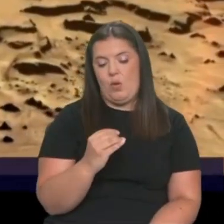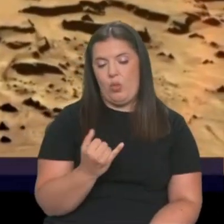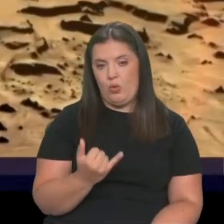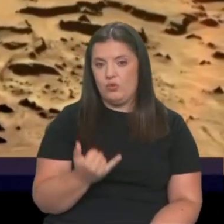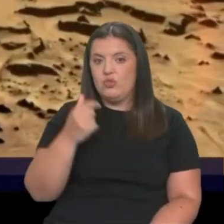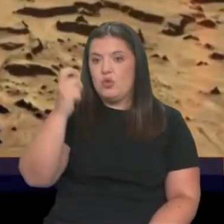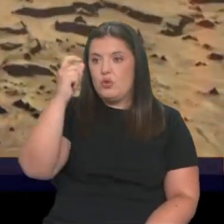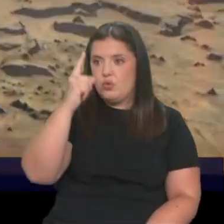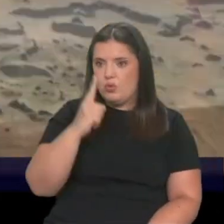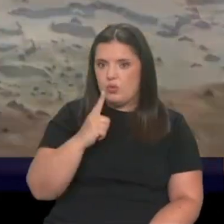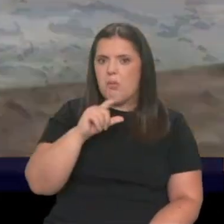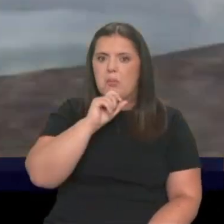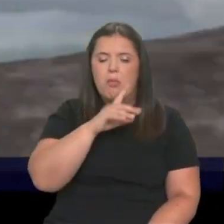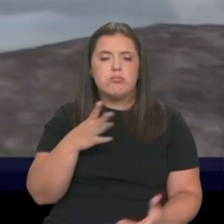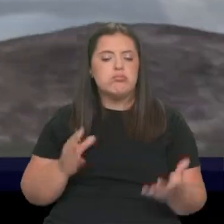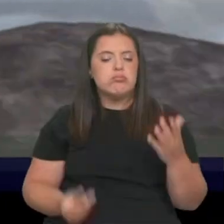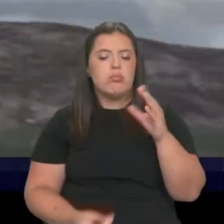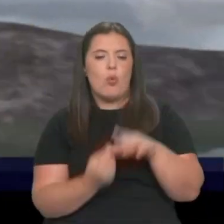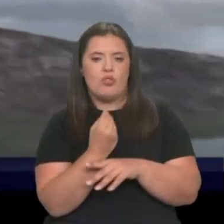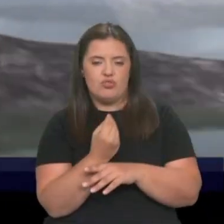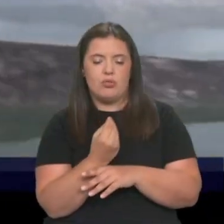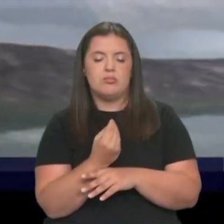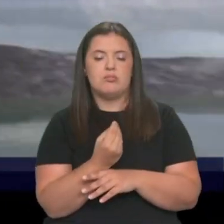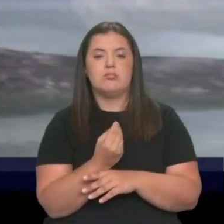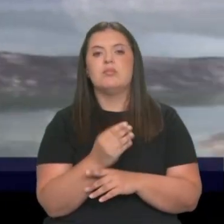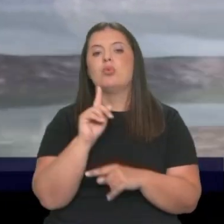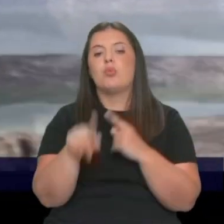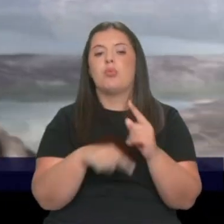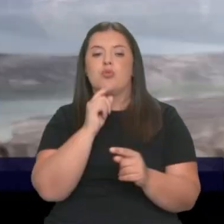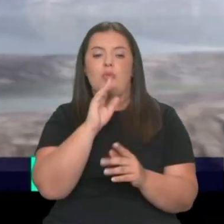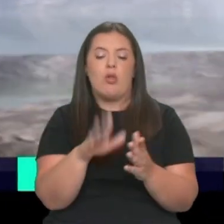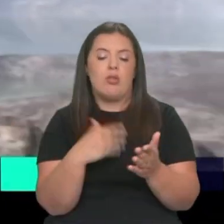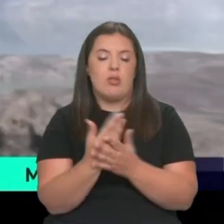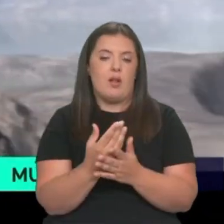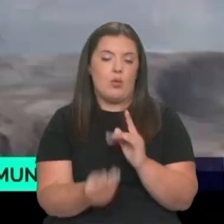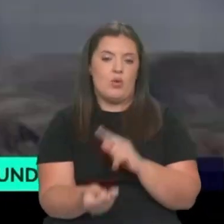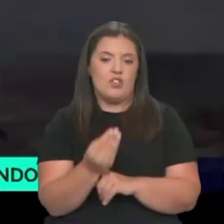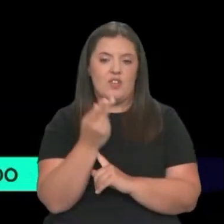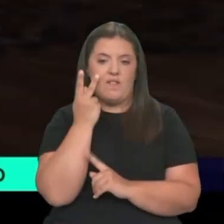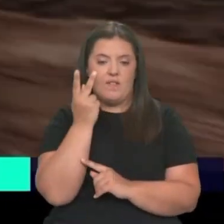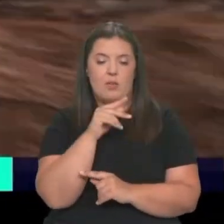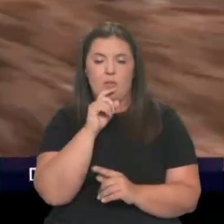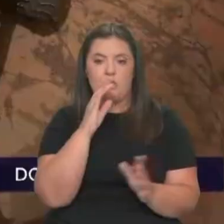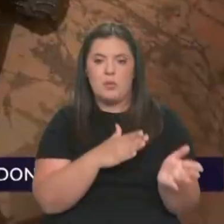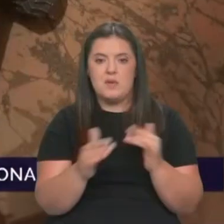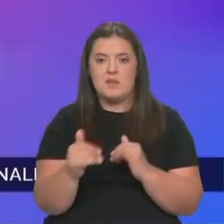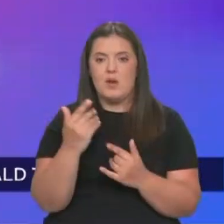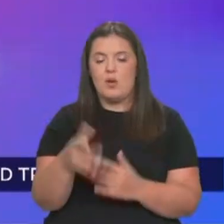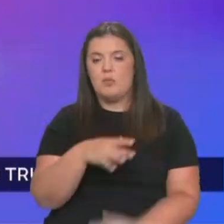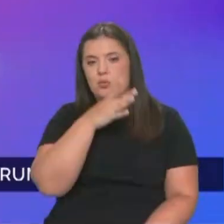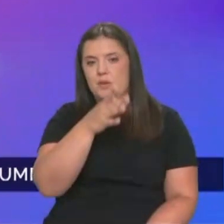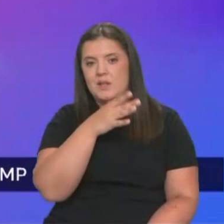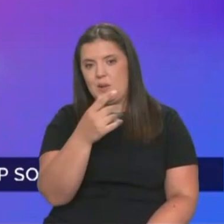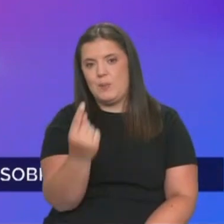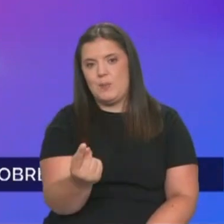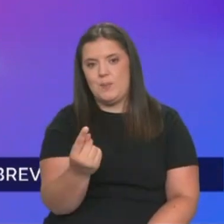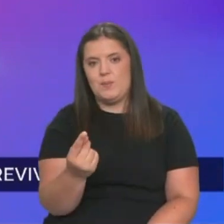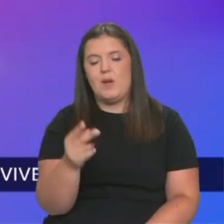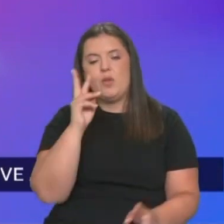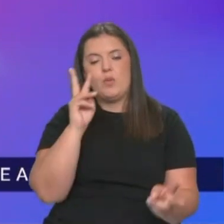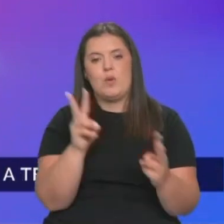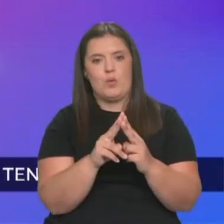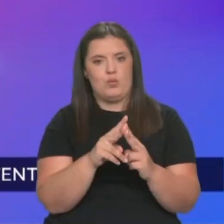Sol poderem estar na origem daquilo que depois pode dar origem à vida. E podemos avançar agora para uma explicação que surge do